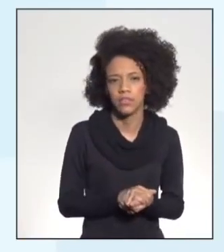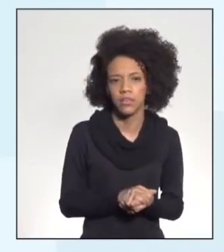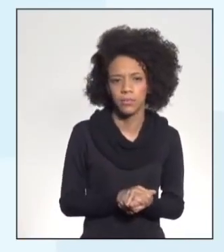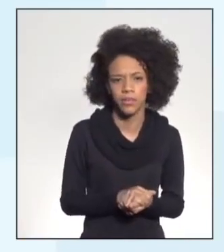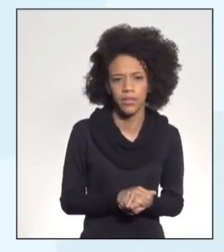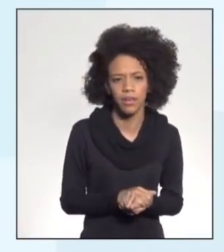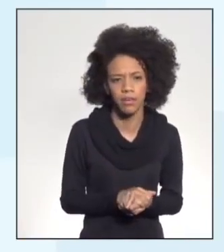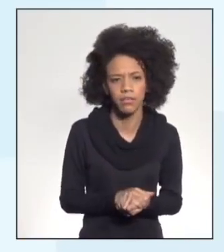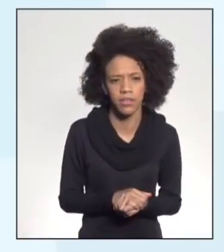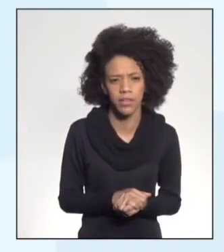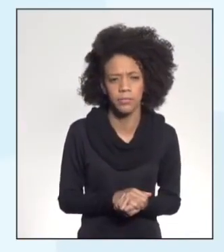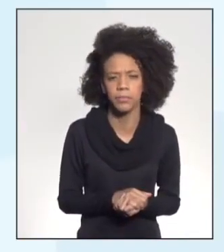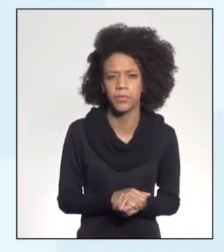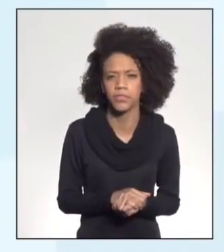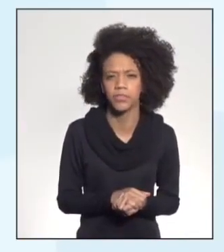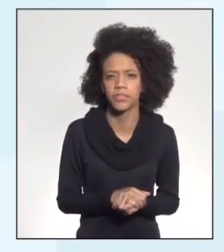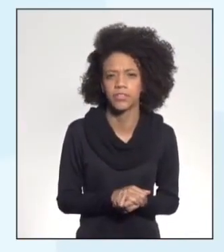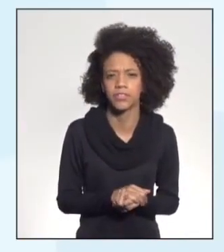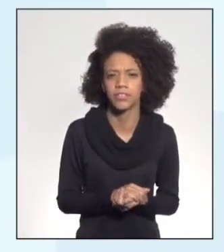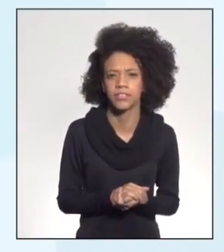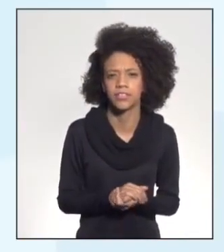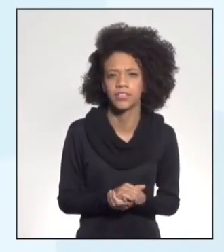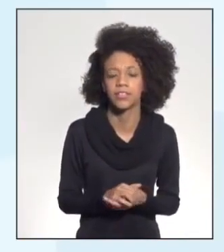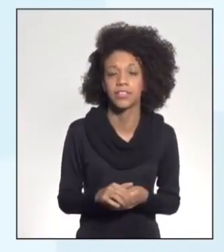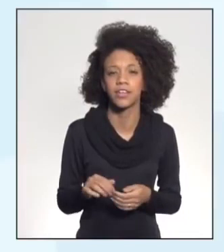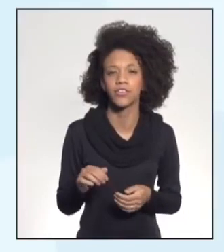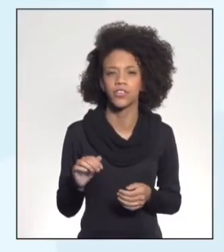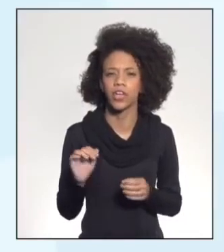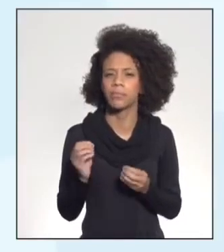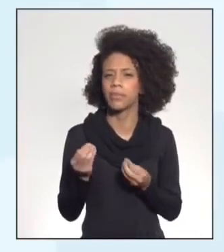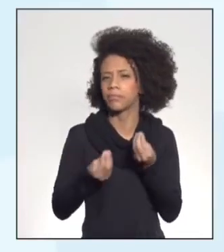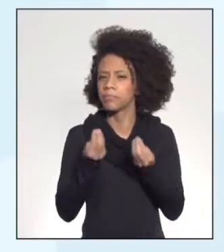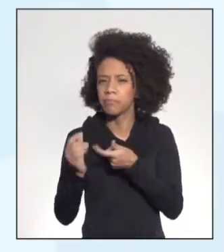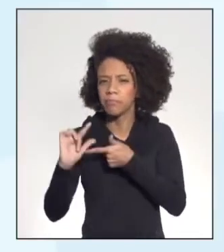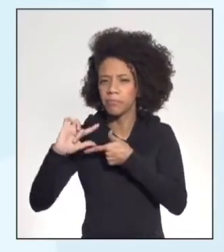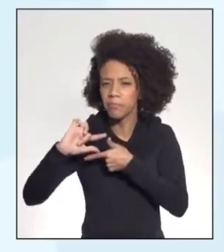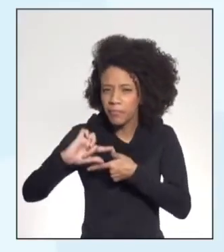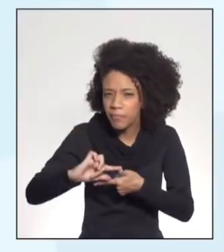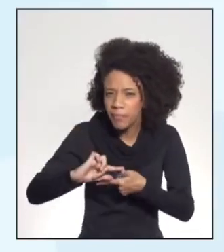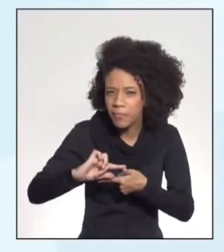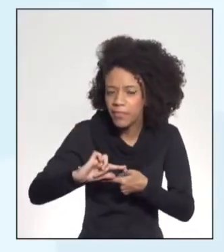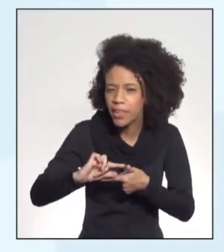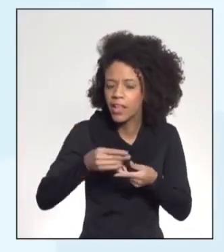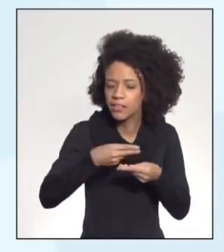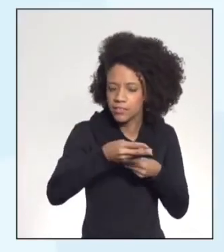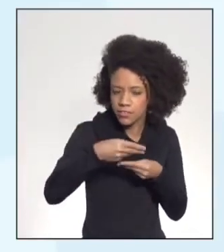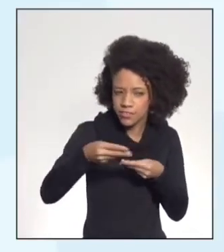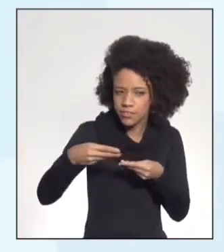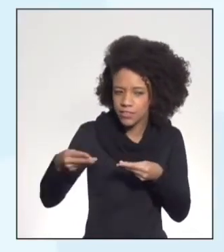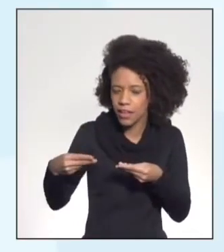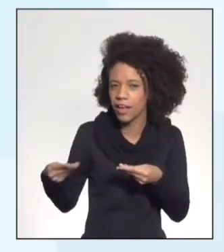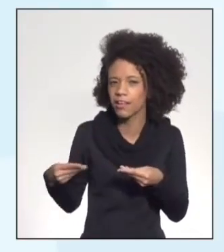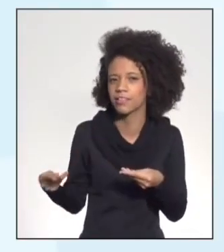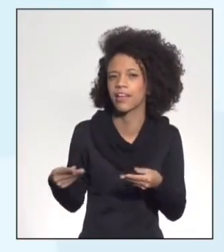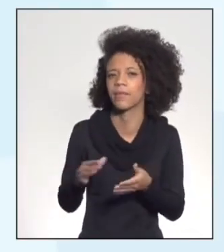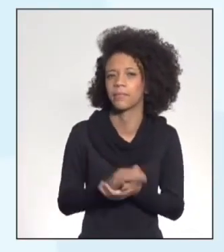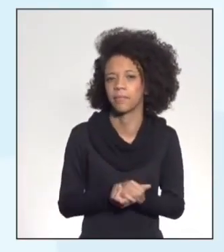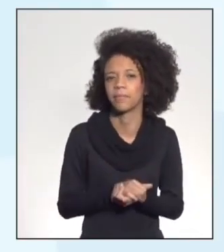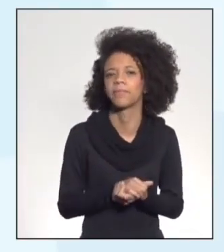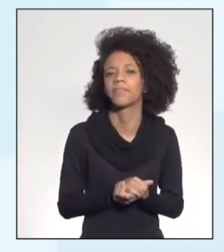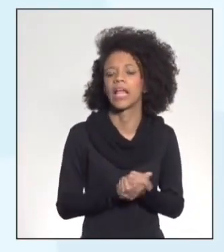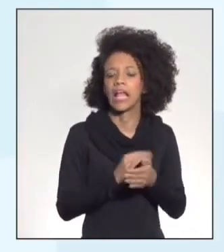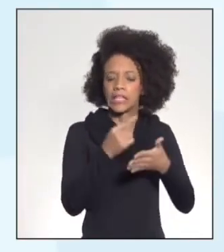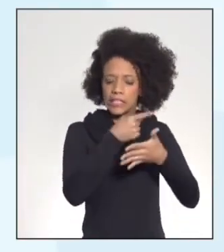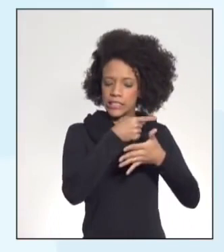partitura convencional, como eu disse, são as notas musicais numa partitura convencional. Elas são distribuídas em linhas, ocupando espaço, são